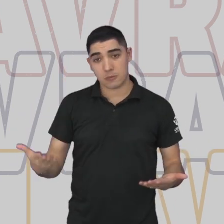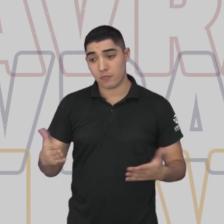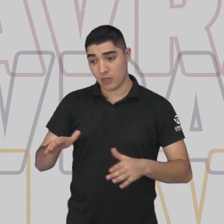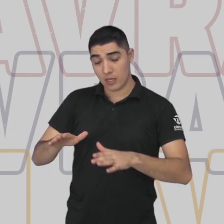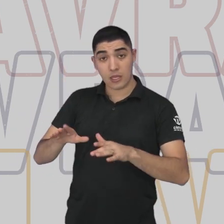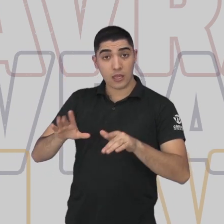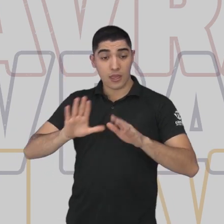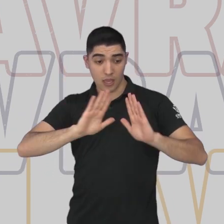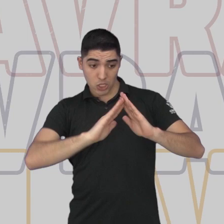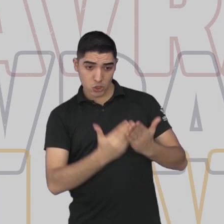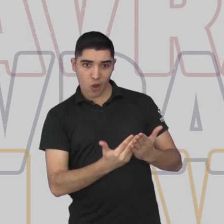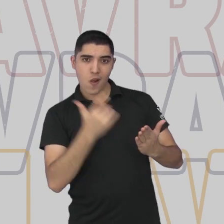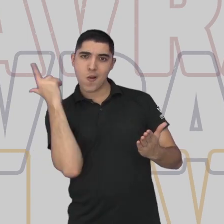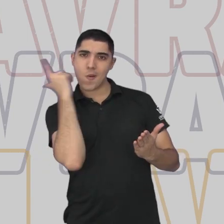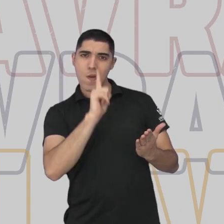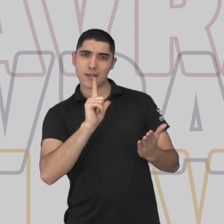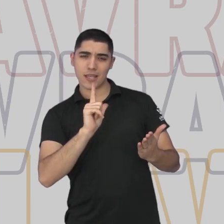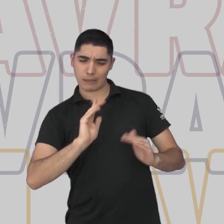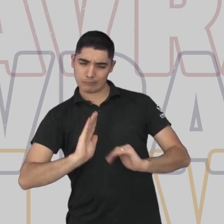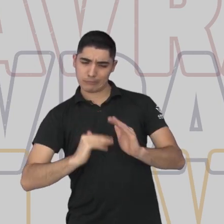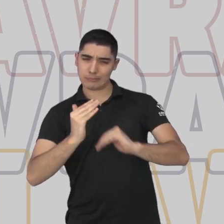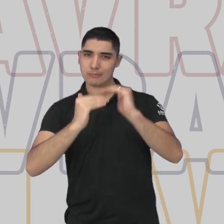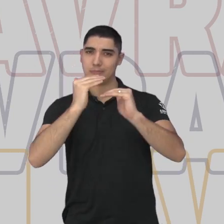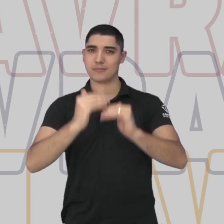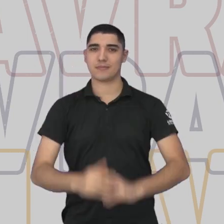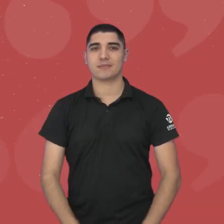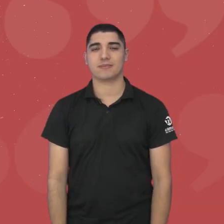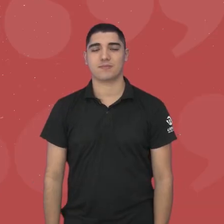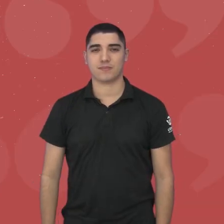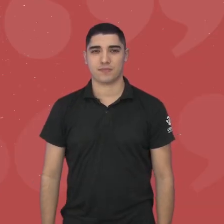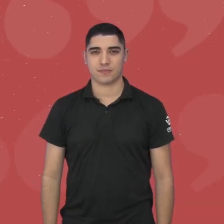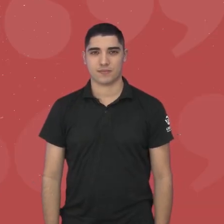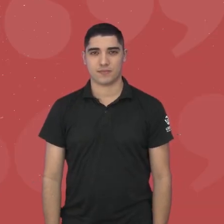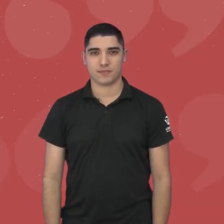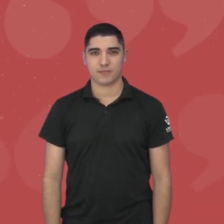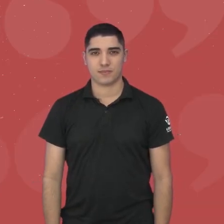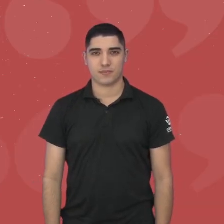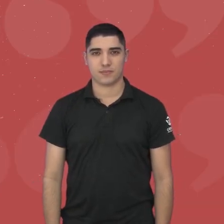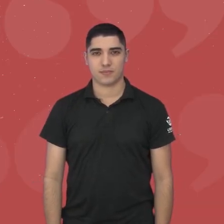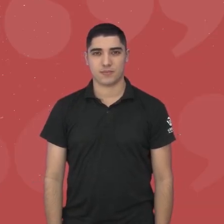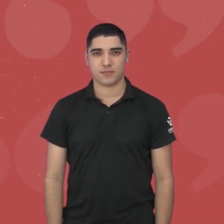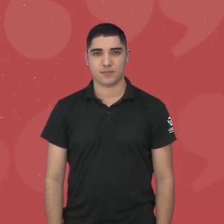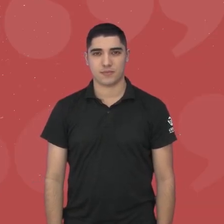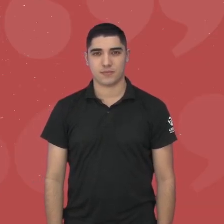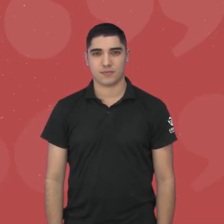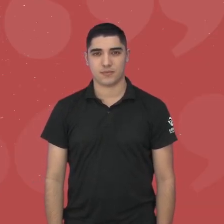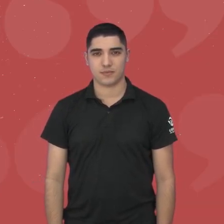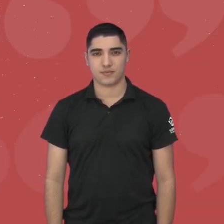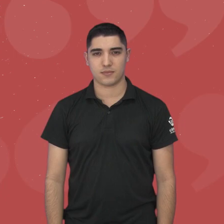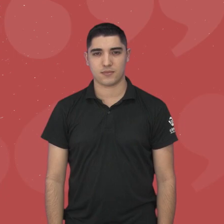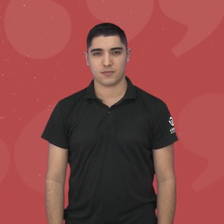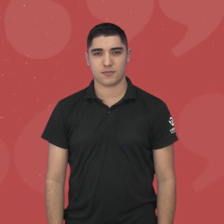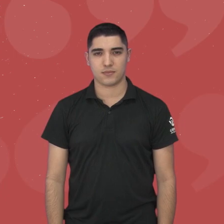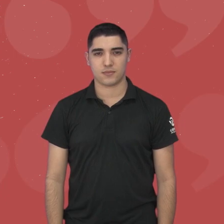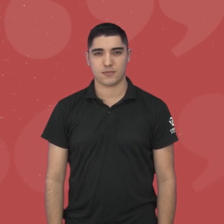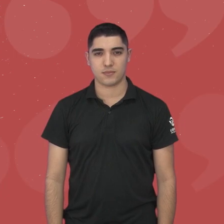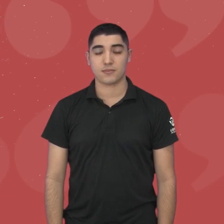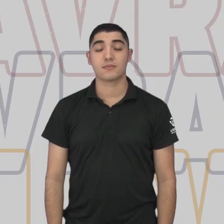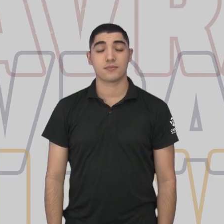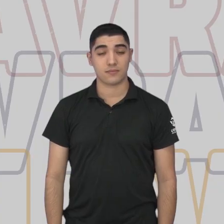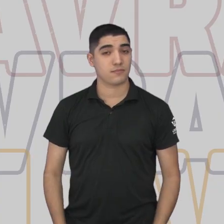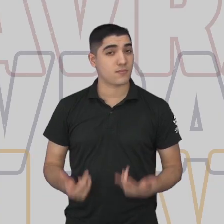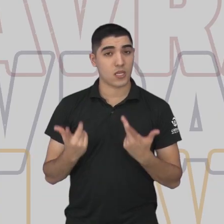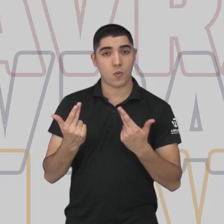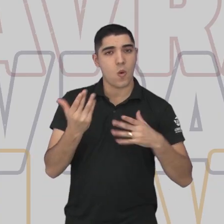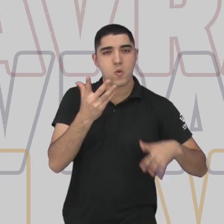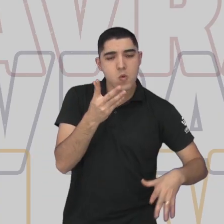e faz da vida da escola, né? Integra a criança, né? Qual é o objetivo da educação lúdica? É